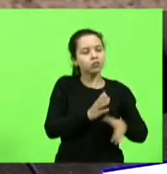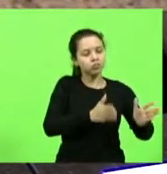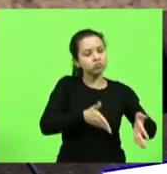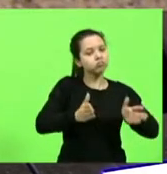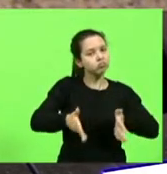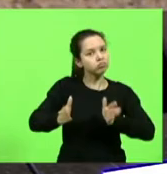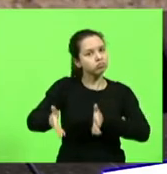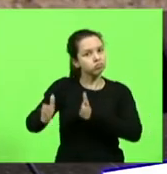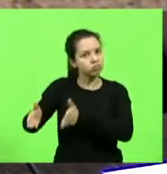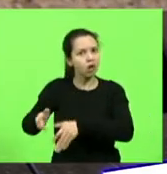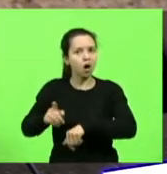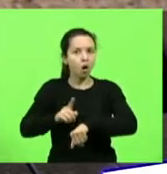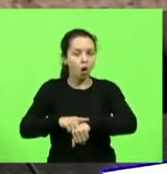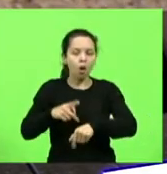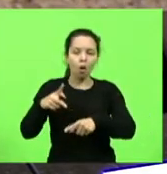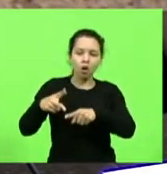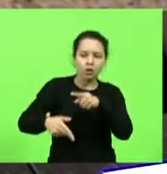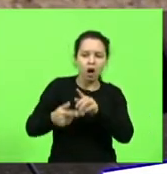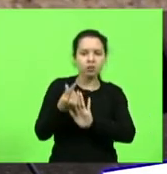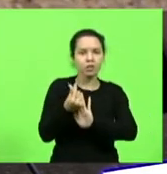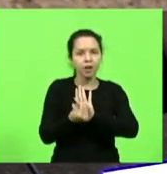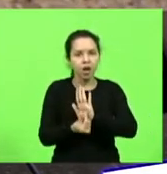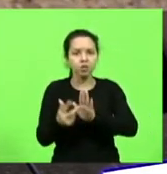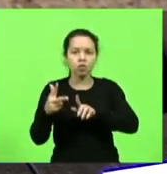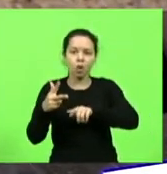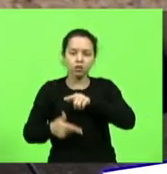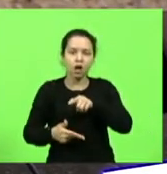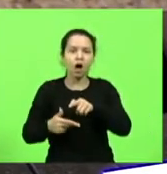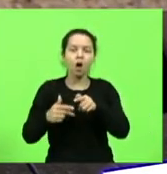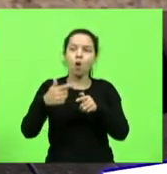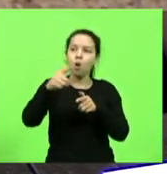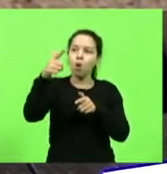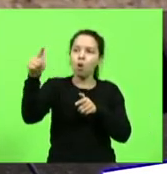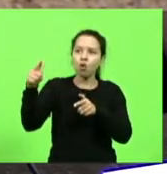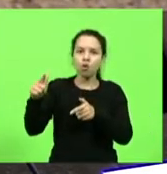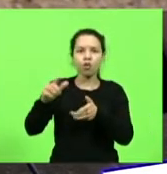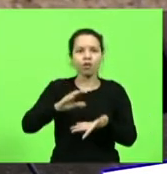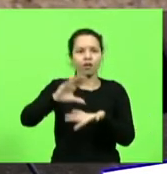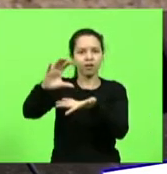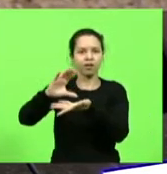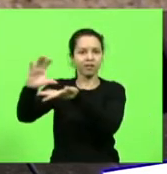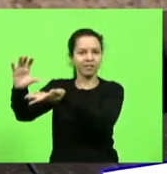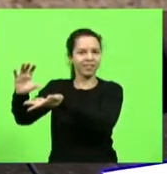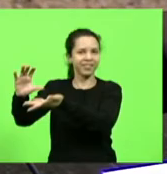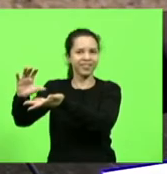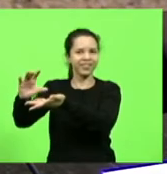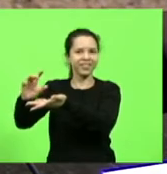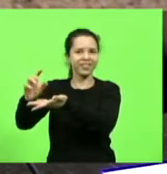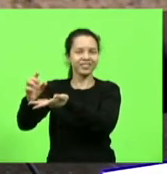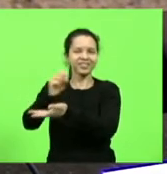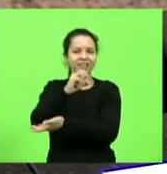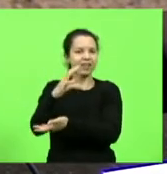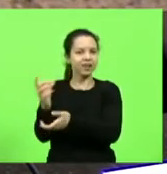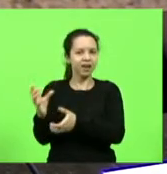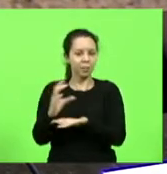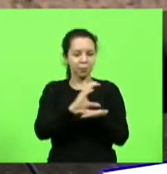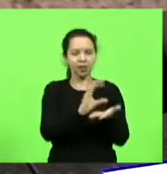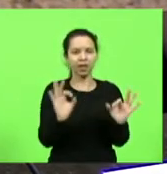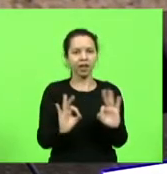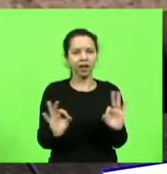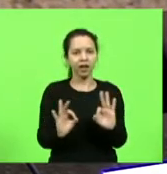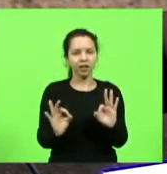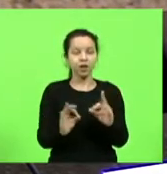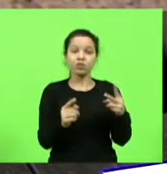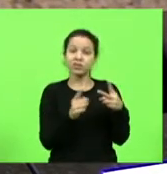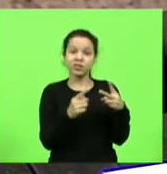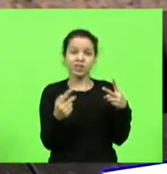na hora de cortar orçamento, cortar recurso, manda para outros lugares e não manda para Santa Catarina. Temos a segunda pior